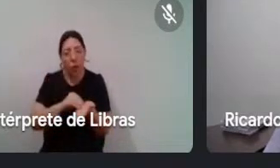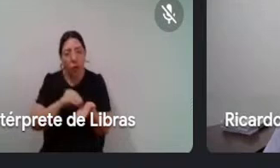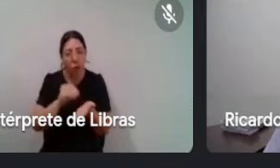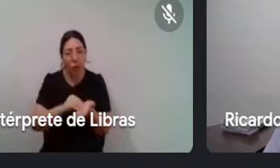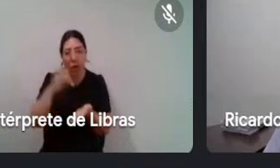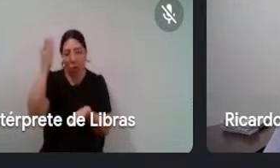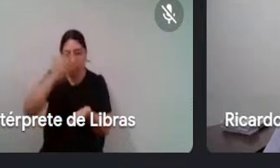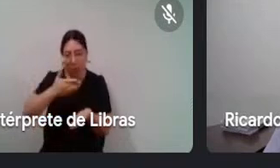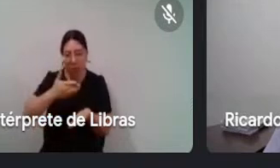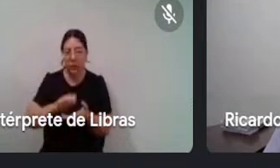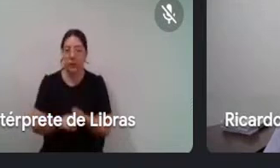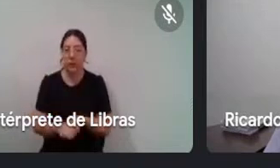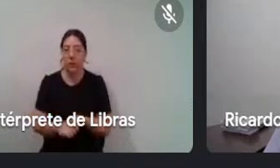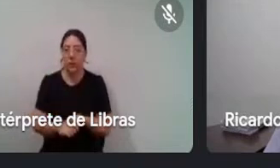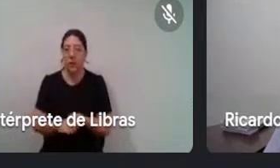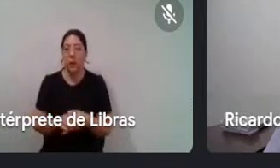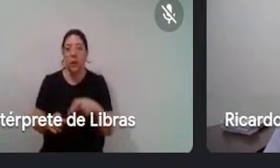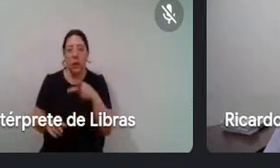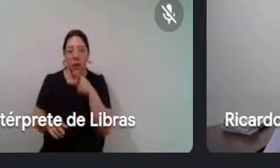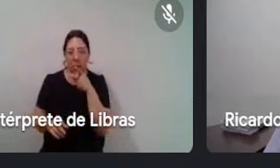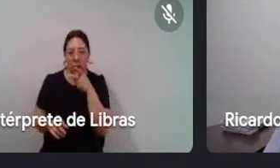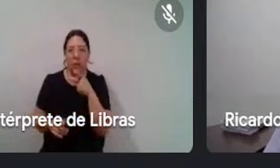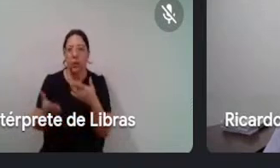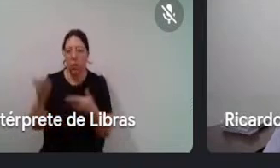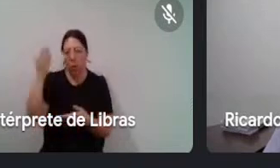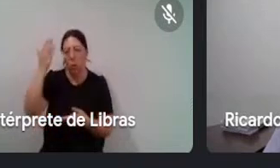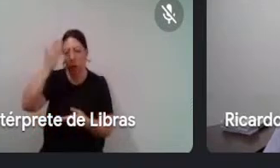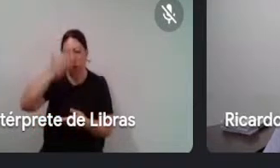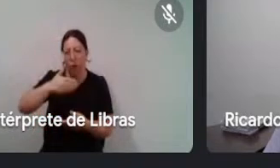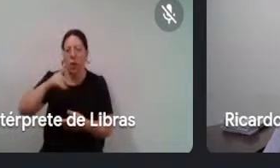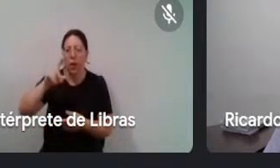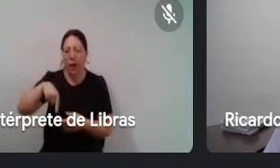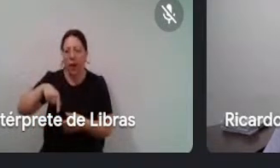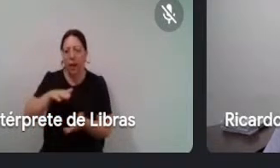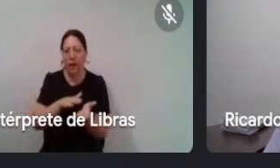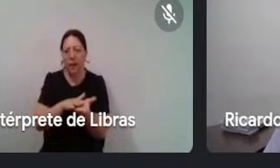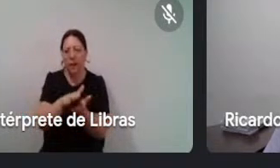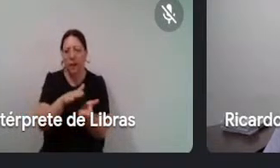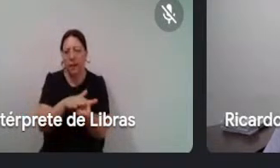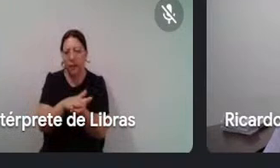efetivamente o partido comprovou que se tratava de despesas